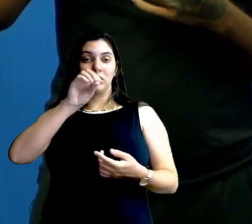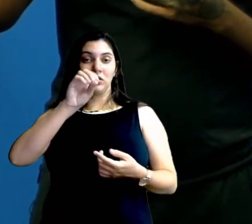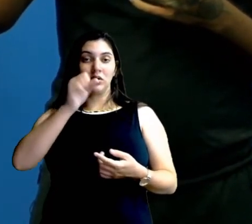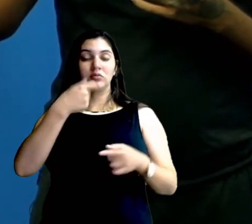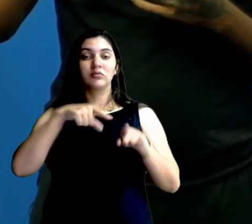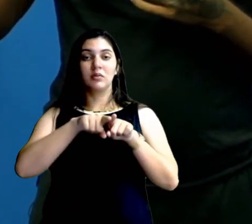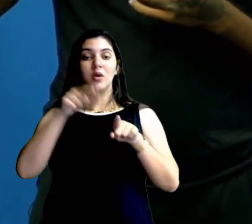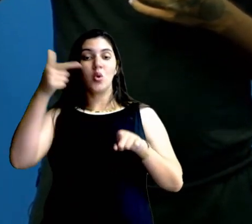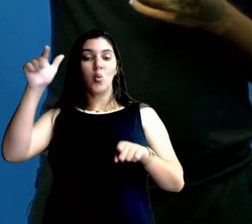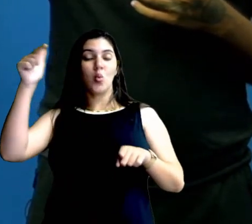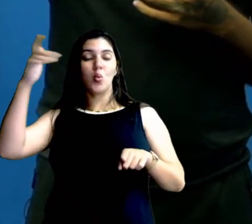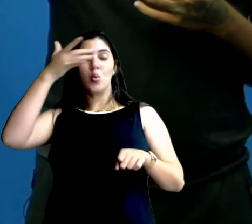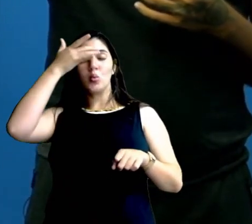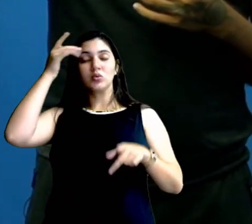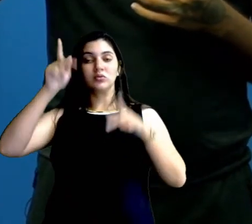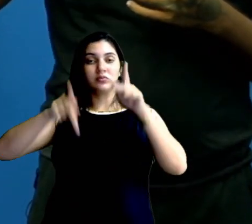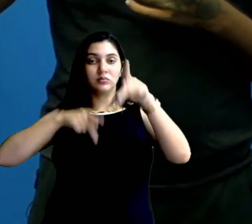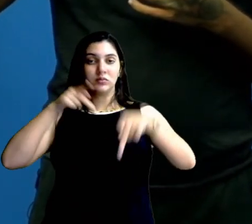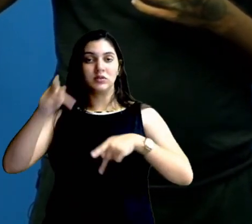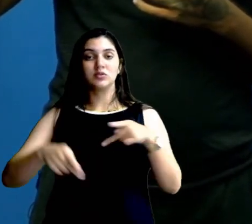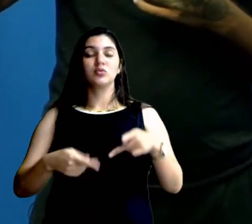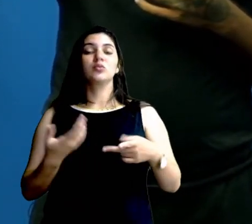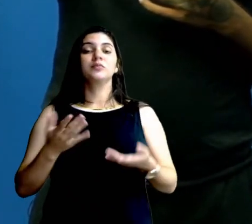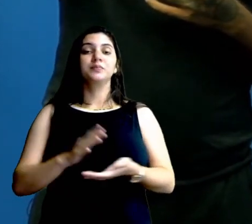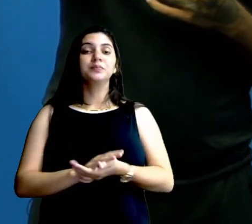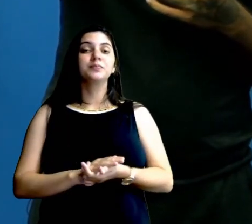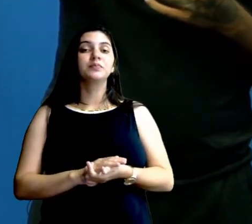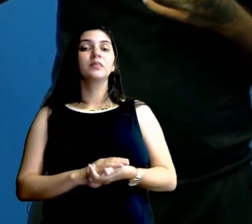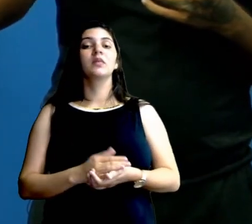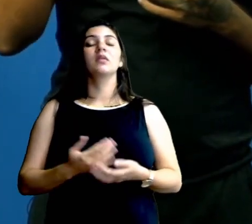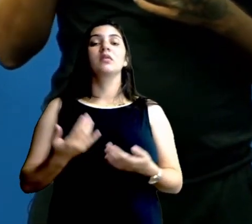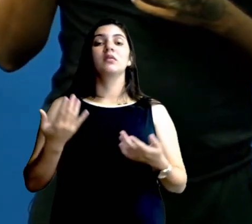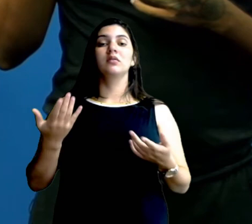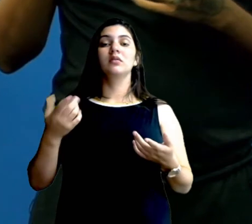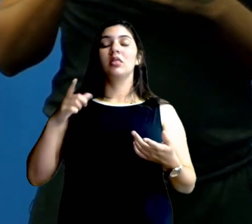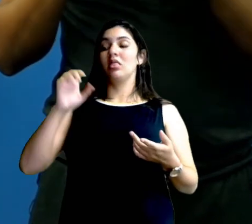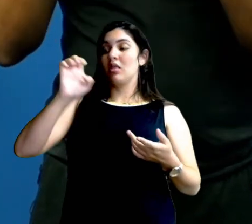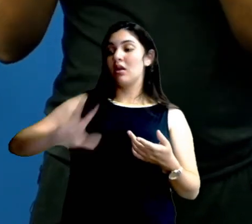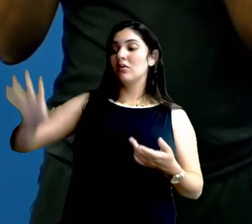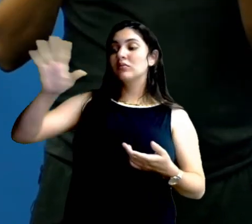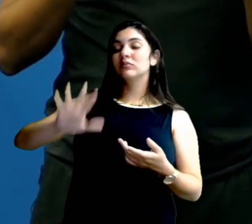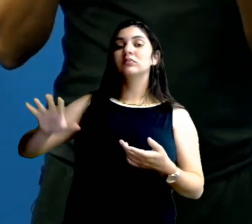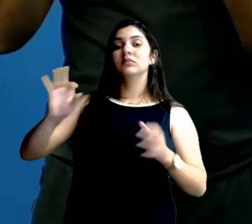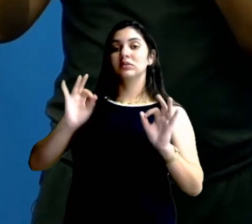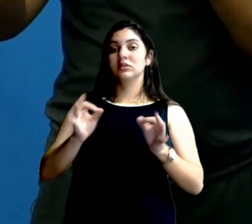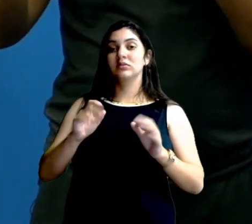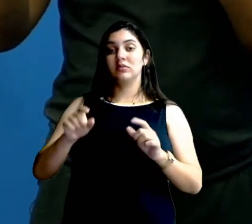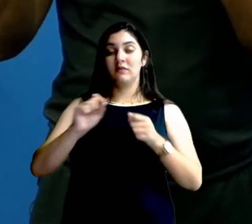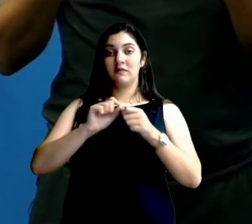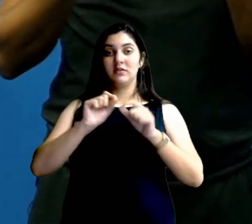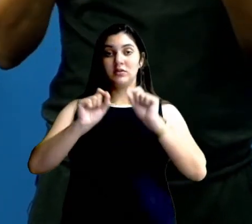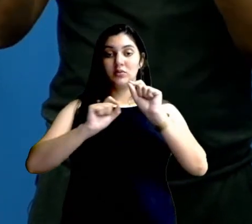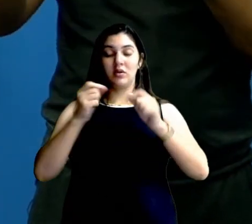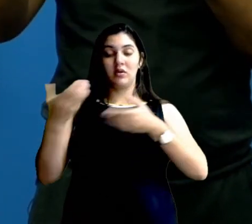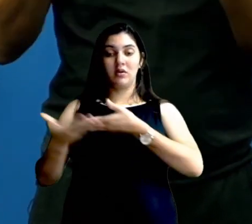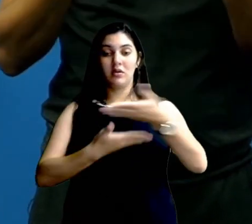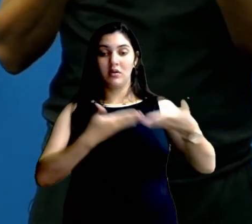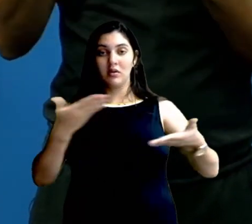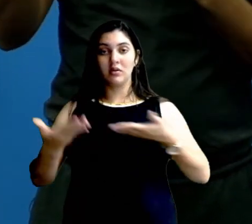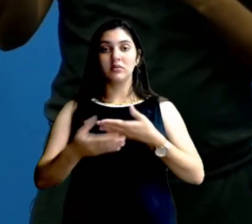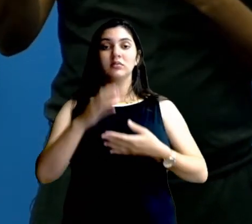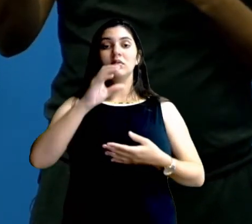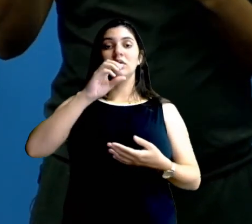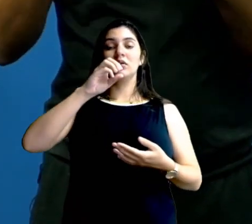povos de dentro de África mas também na península arábica na Europa certo então ele fazer uma relação onde